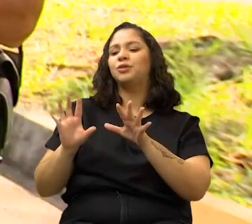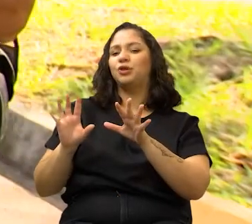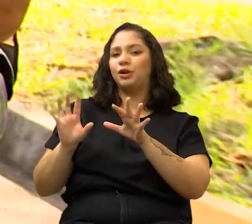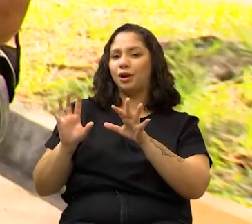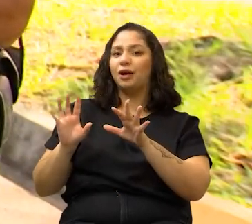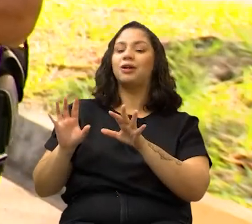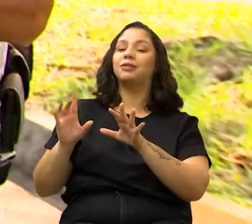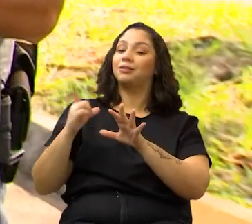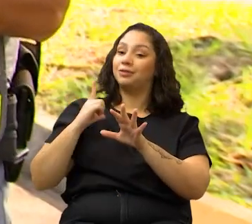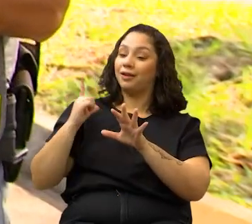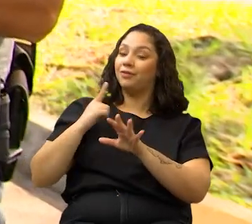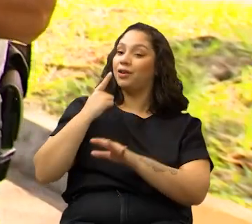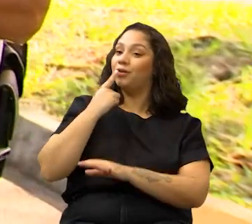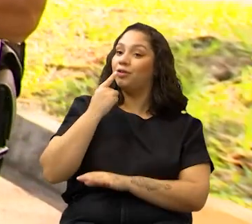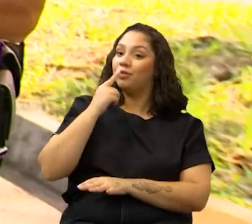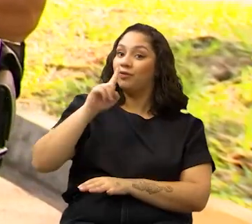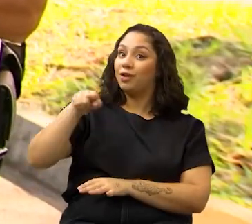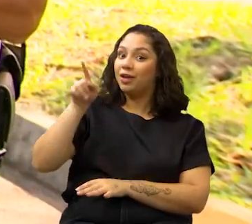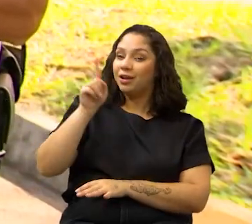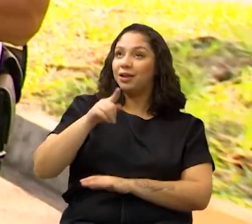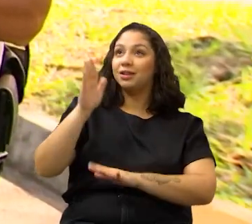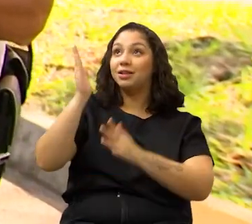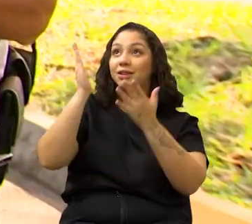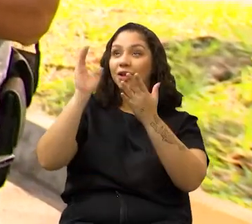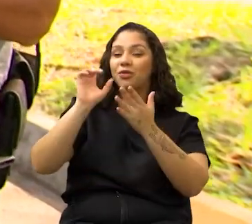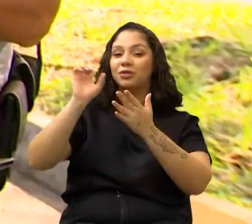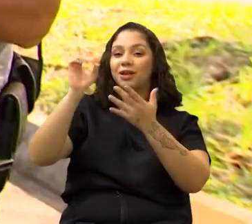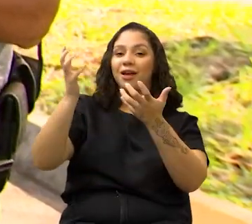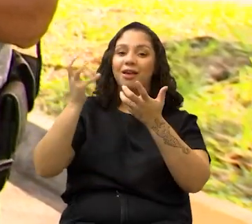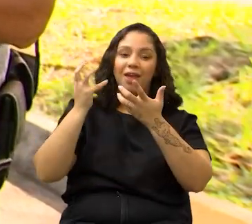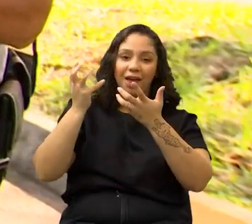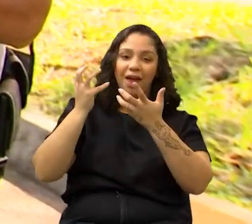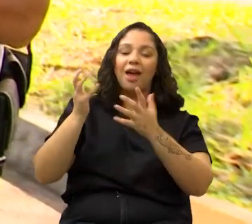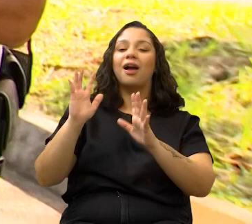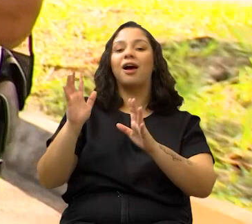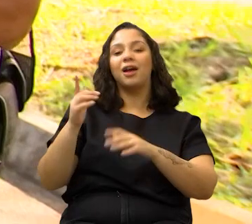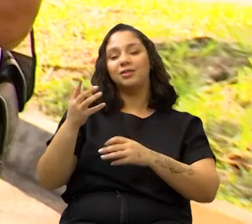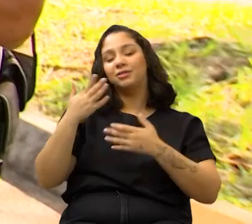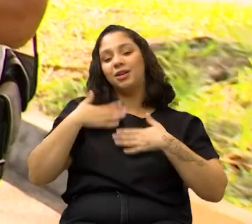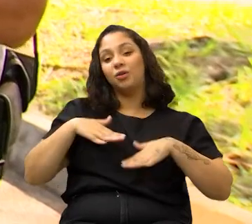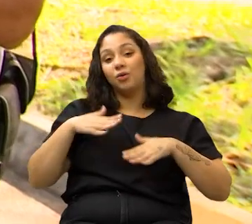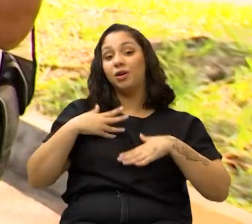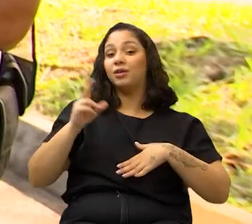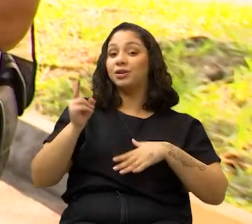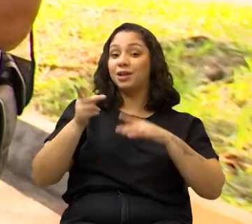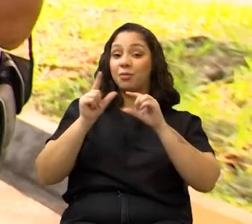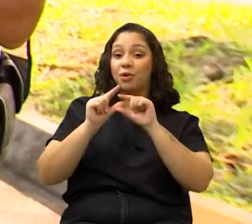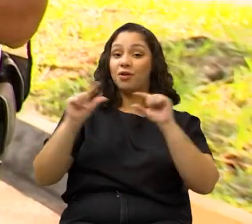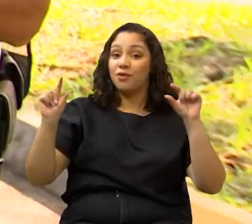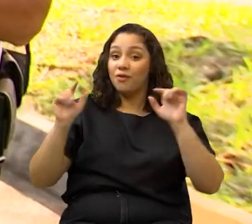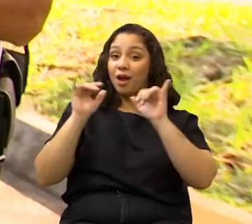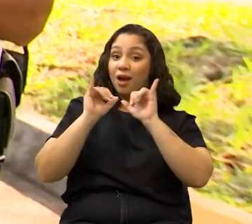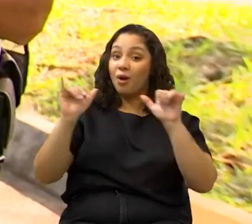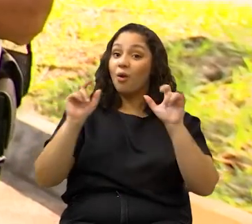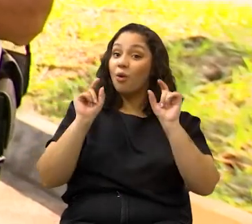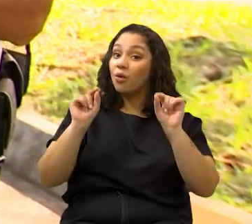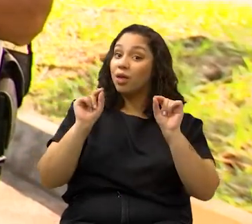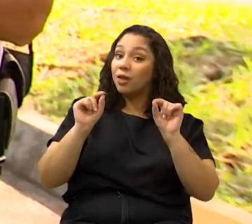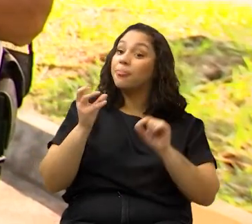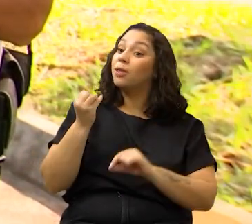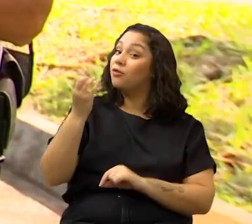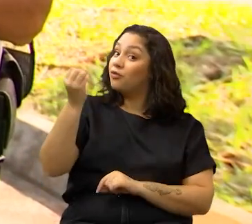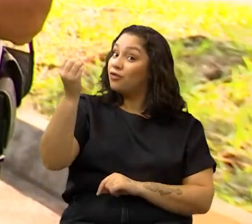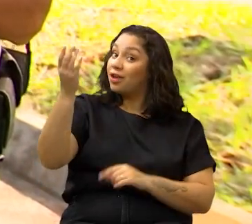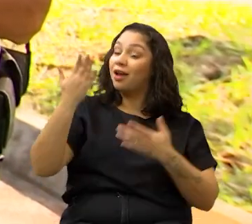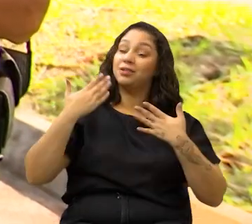mais junto no feriado. Se Deus quiser, será um feriado tranquilo. E só relembrando uma frase que a gente sempre coloca nas nossas mensagens, que é: